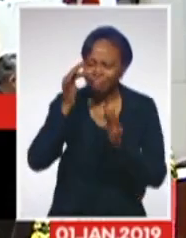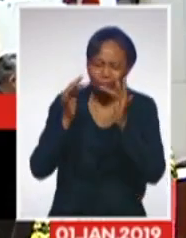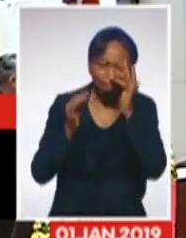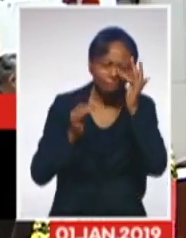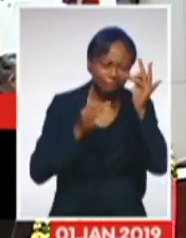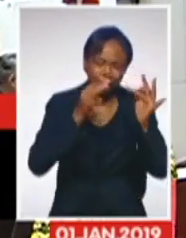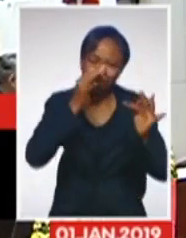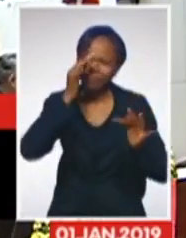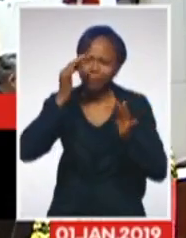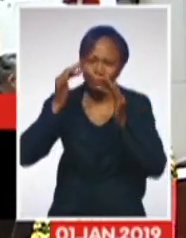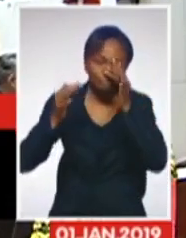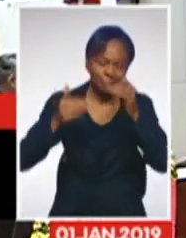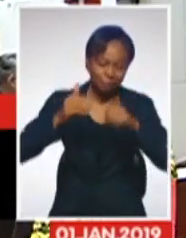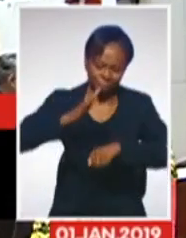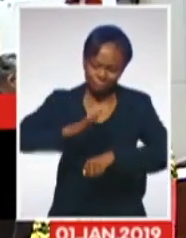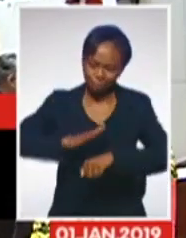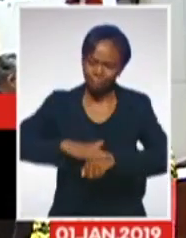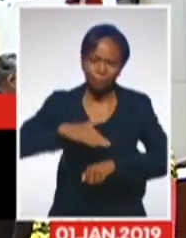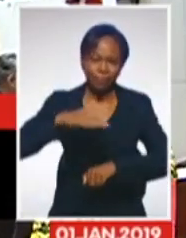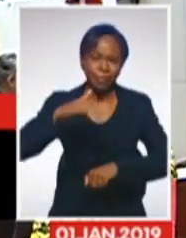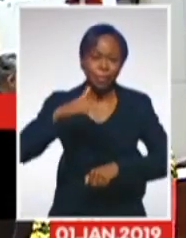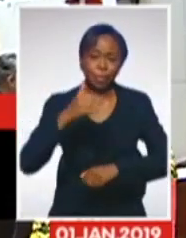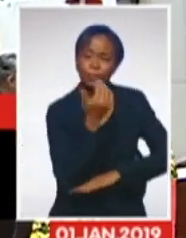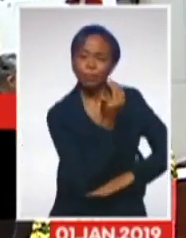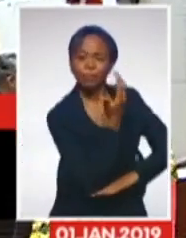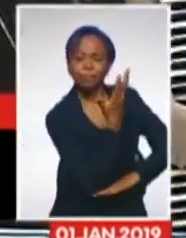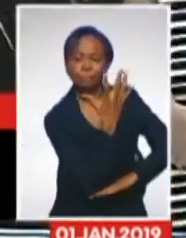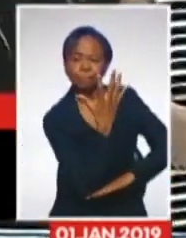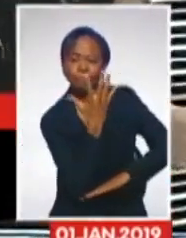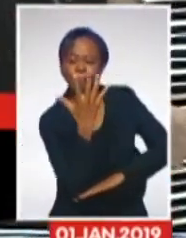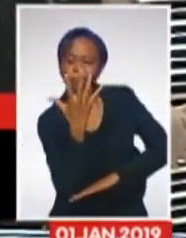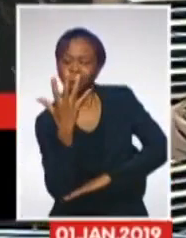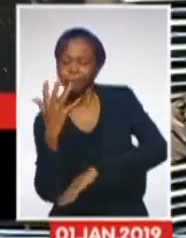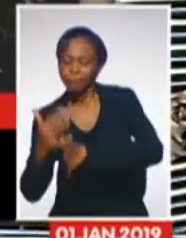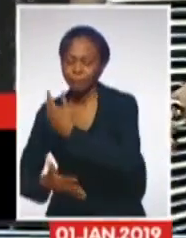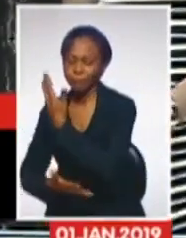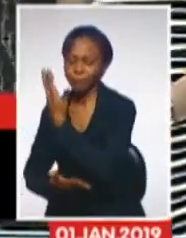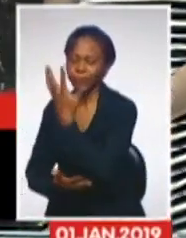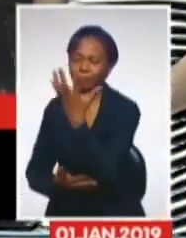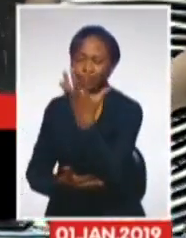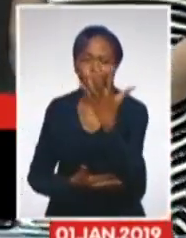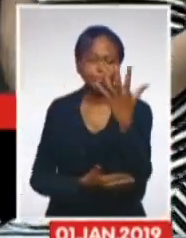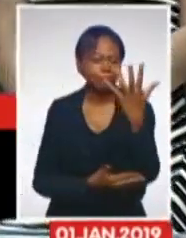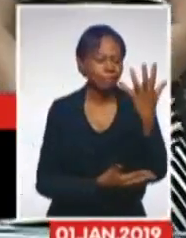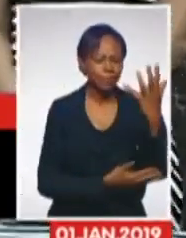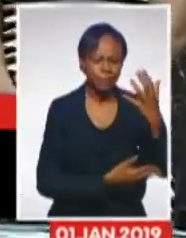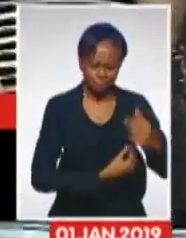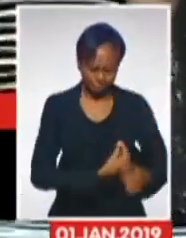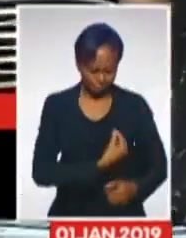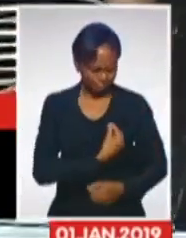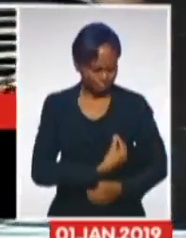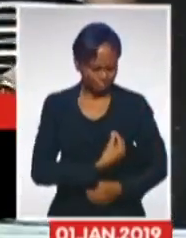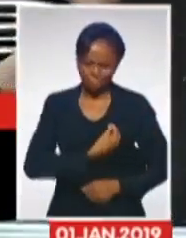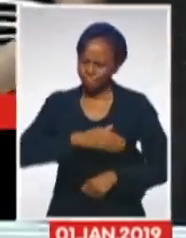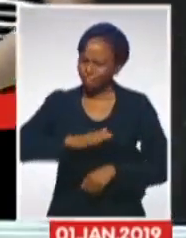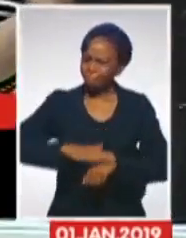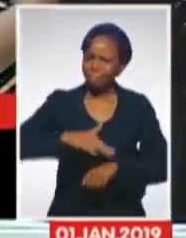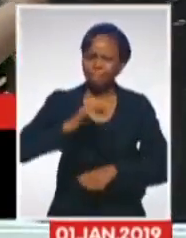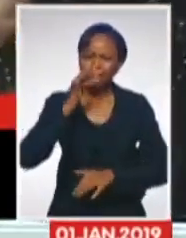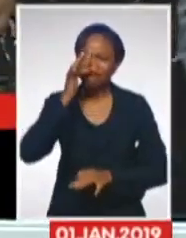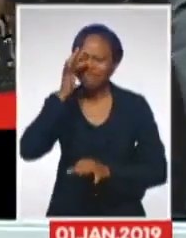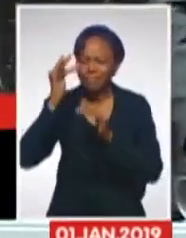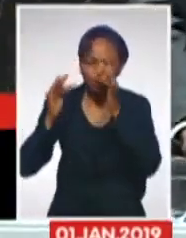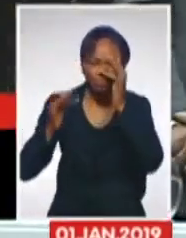têm mais flores, nossos bosques têm mais